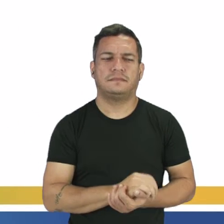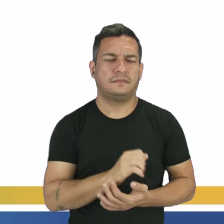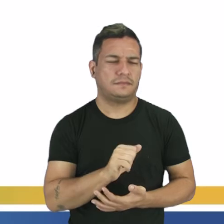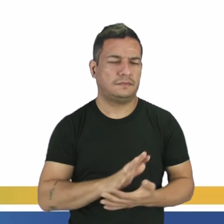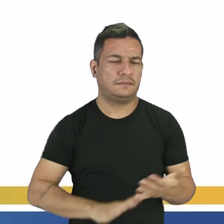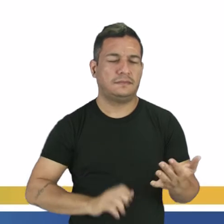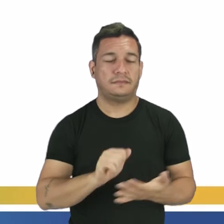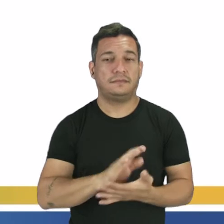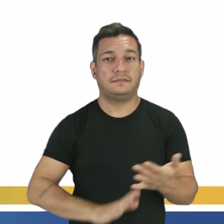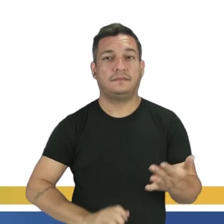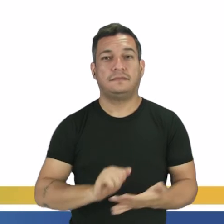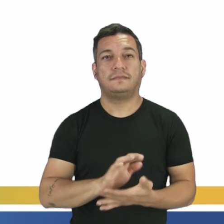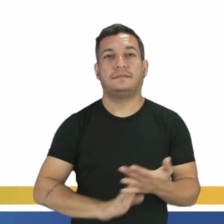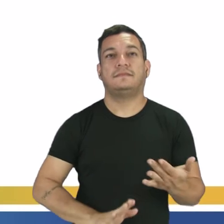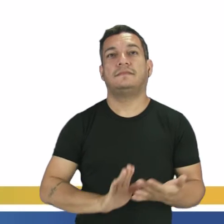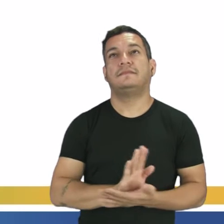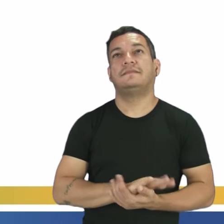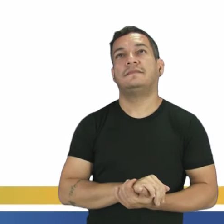Exercitando.